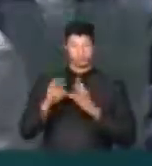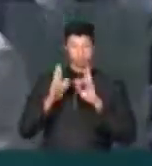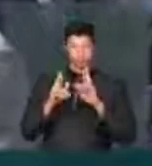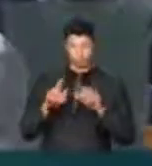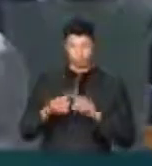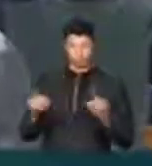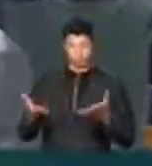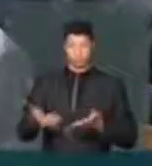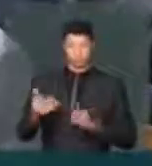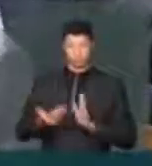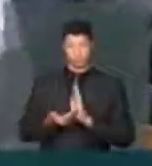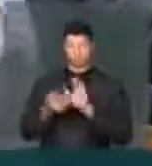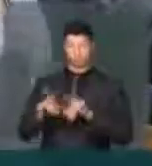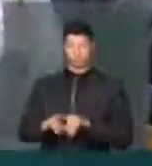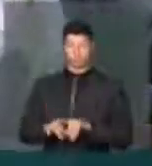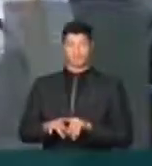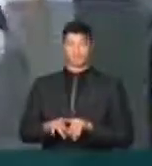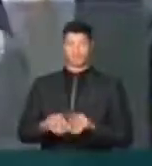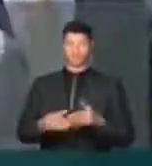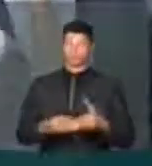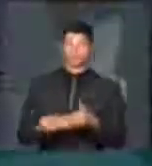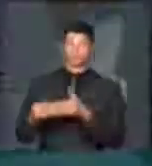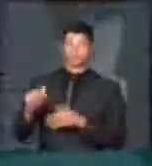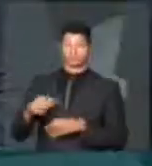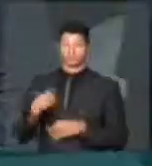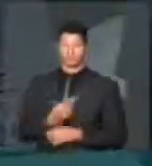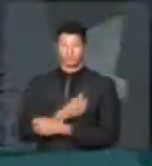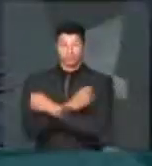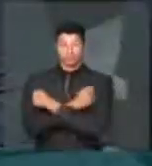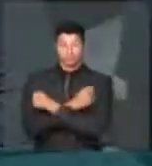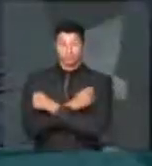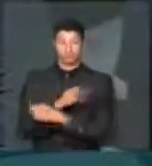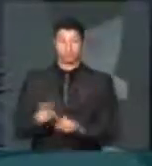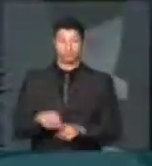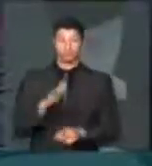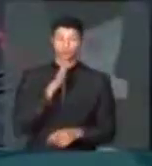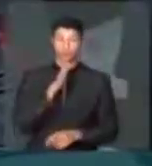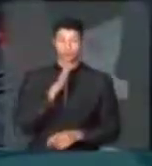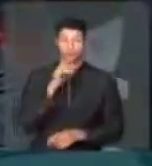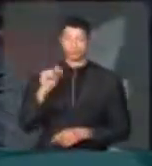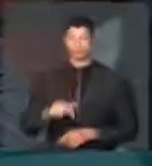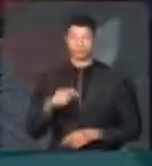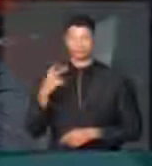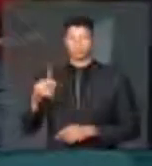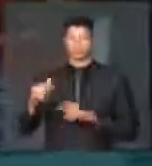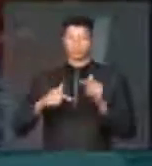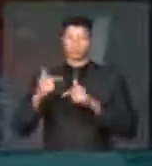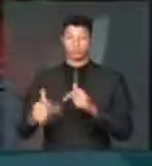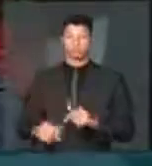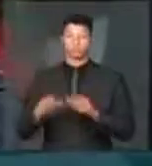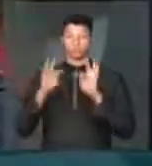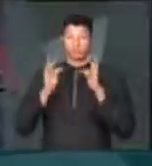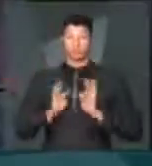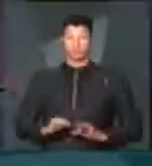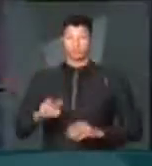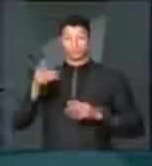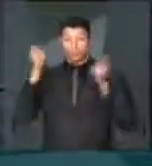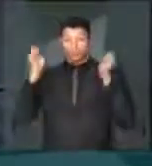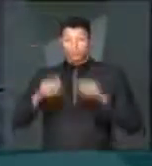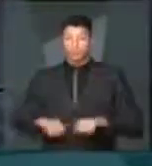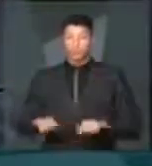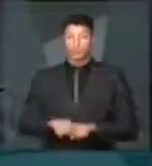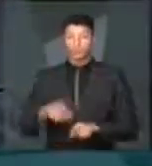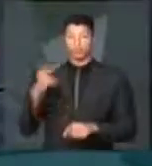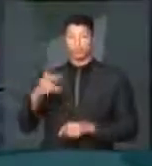Líderes, mas aqui no plenário, Mozart, trazer aqui o nosso abraço, reconhecimento aqui do seu talento, da sua